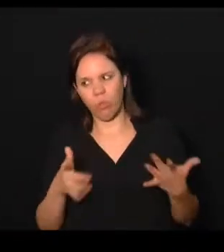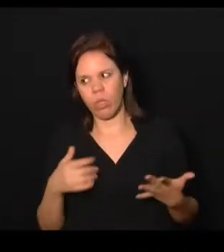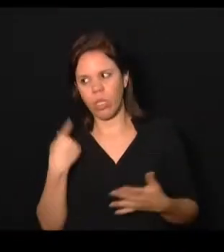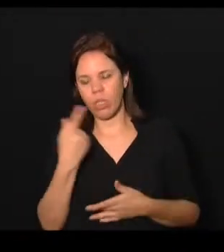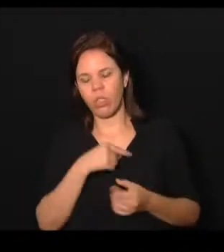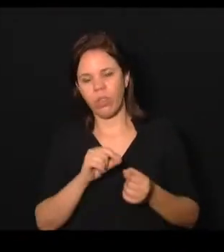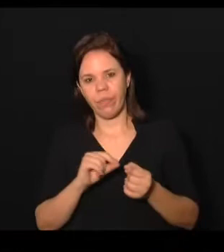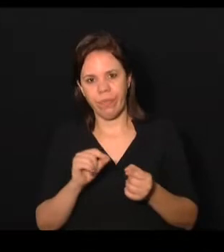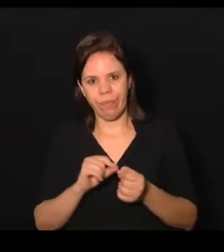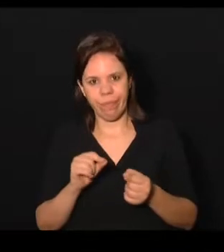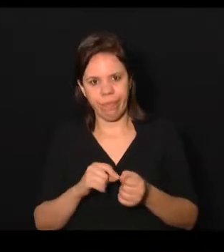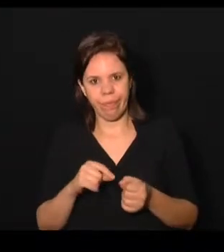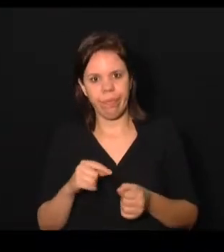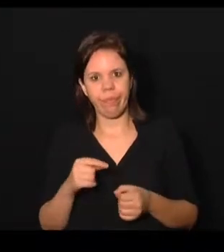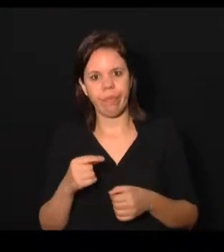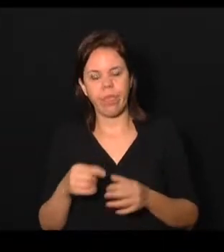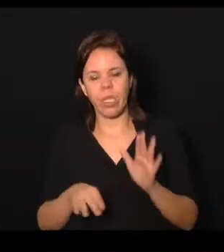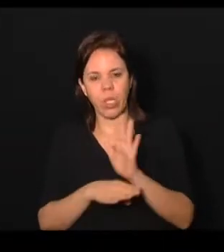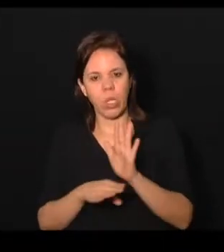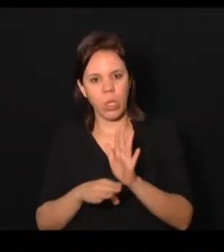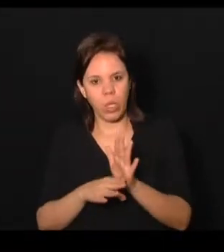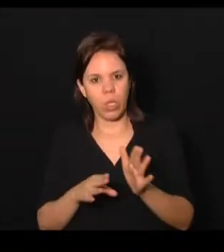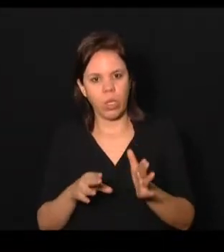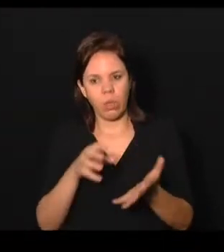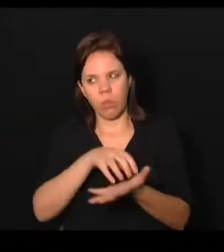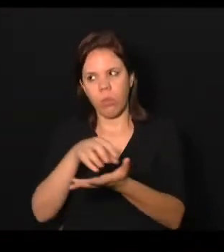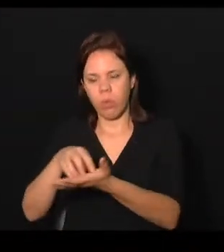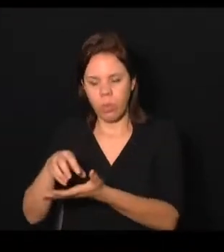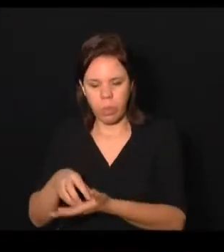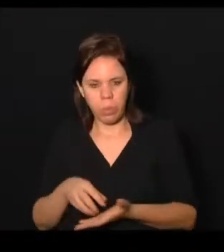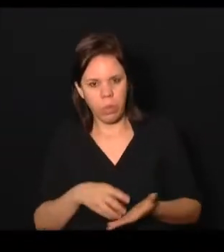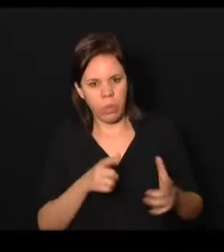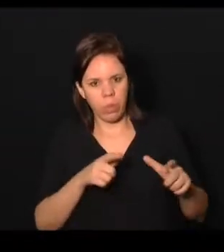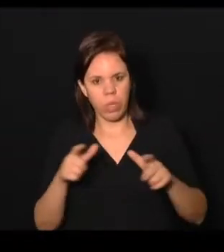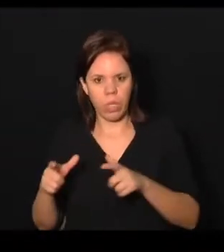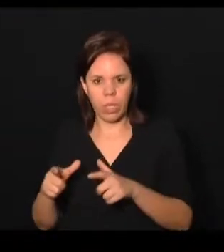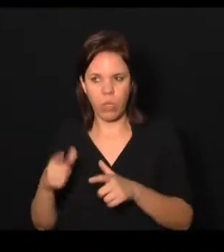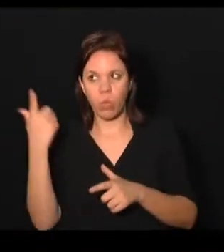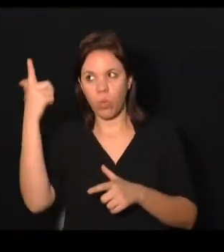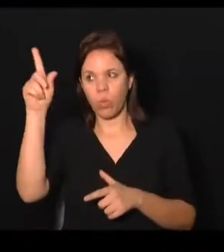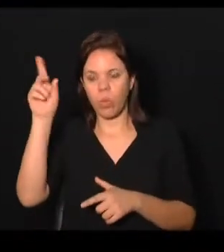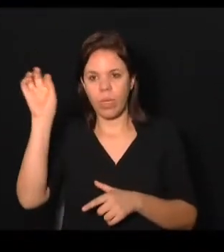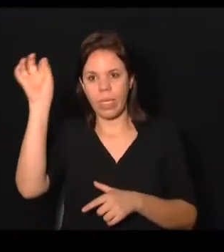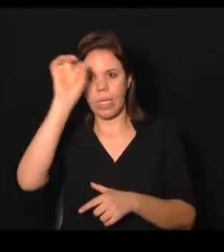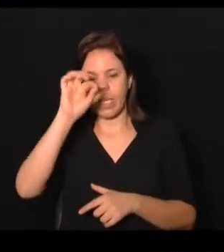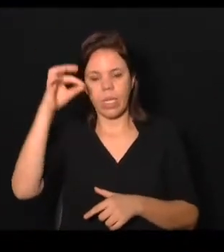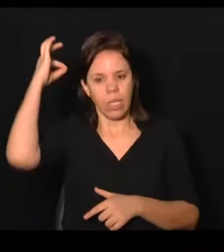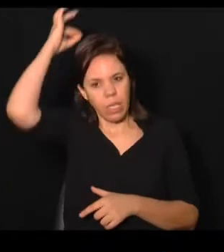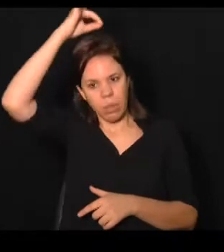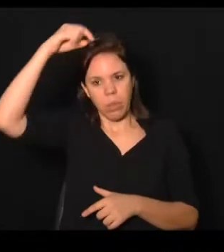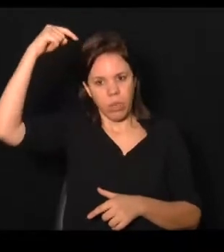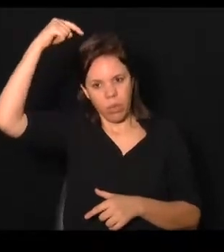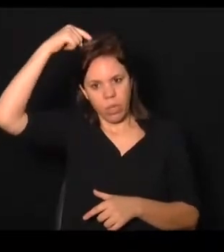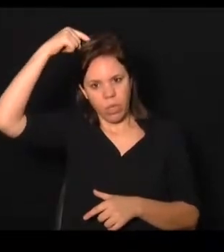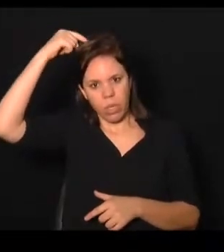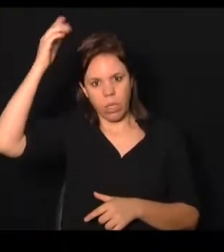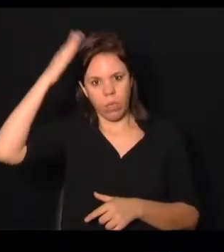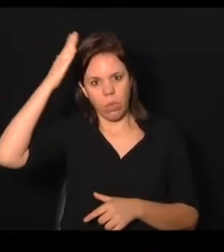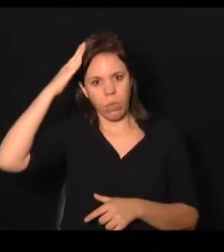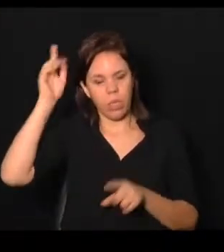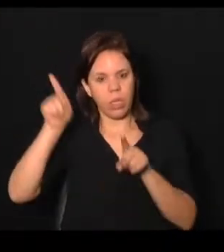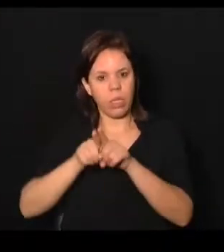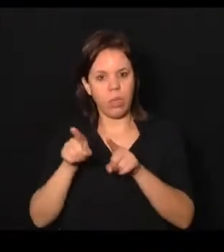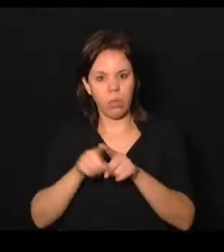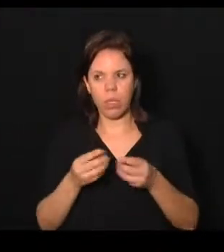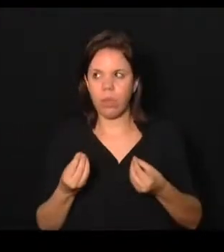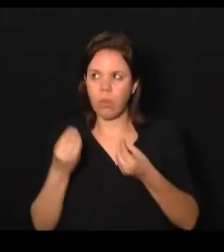gente faz? A gente tem cooperação com bancos de sangue, por exemplo, do Espírito Santo, do Paraná, e aí a gente